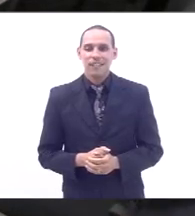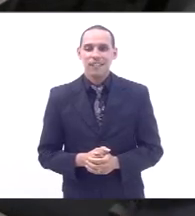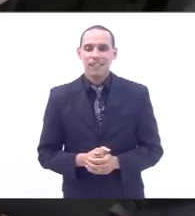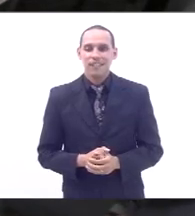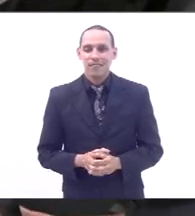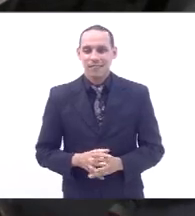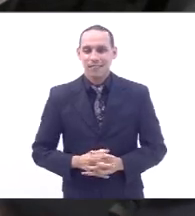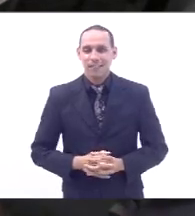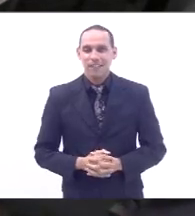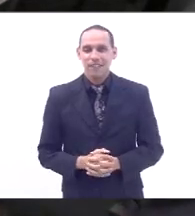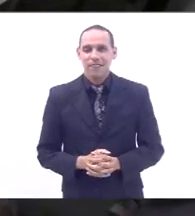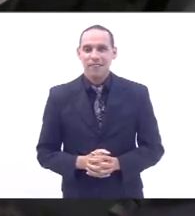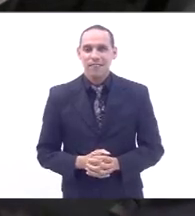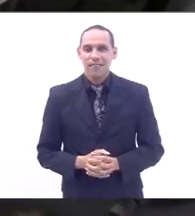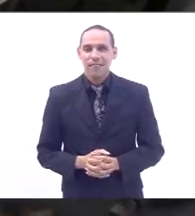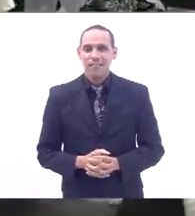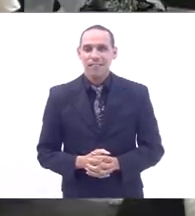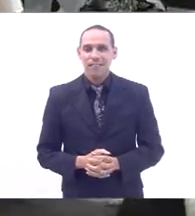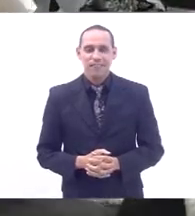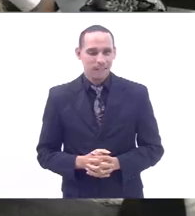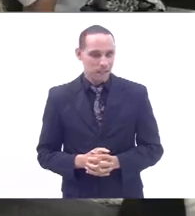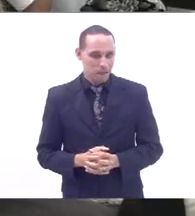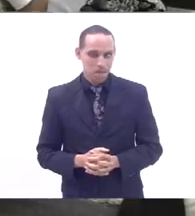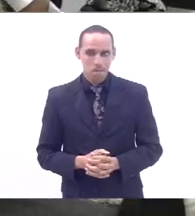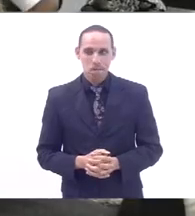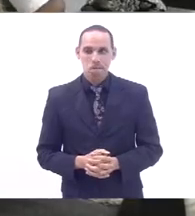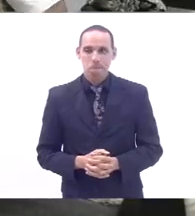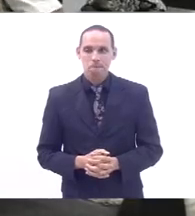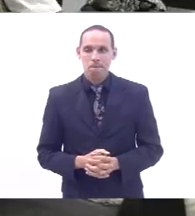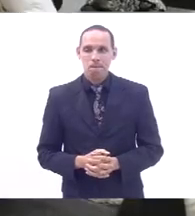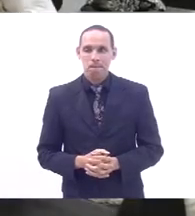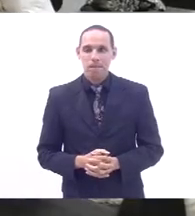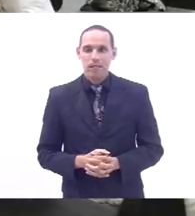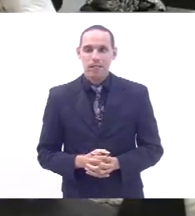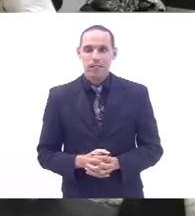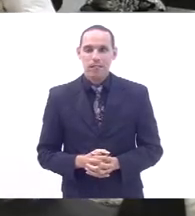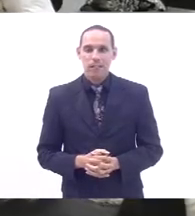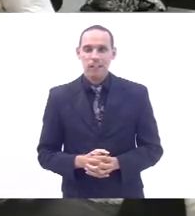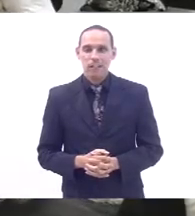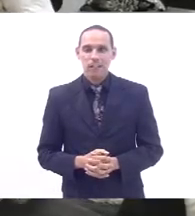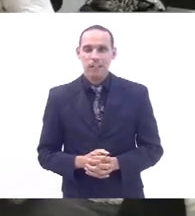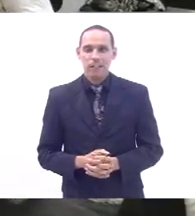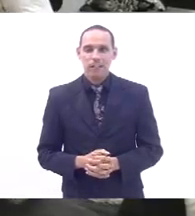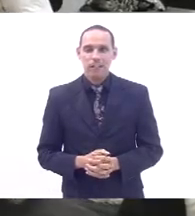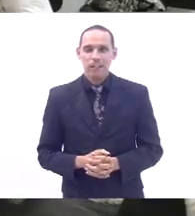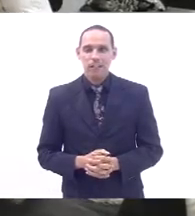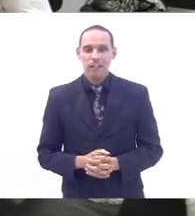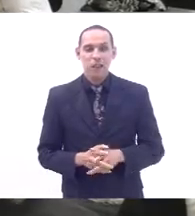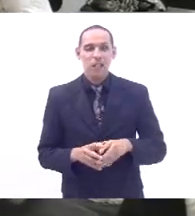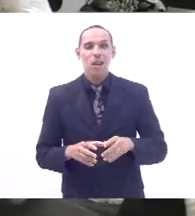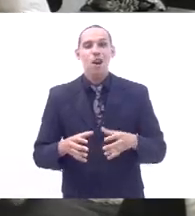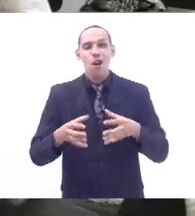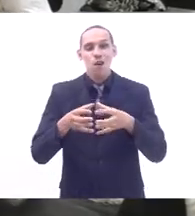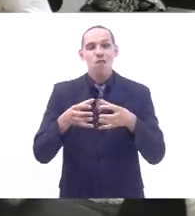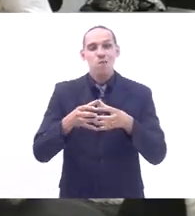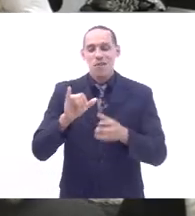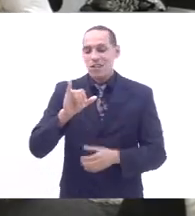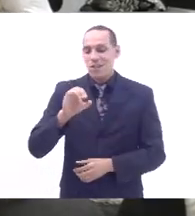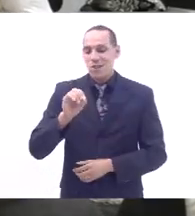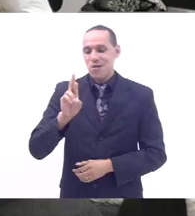chamados batá, que vieram, são originalmente do povo iorubá.